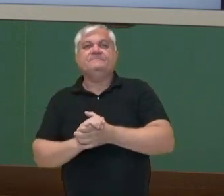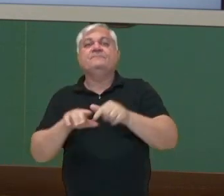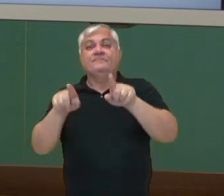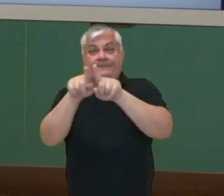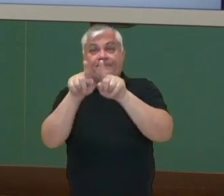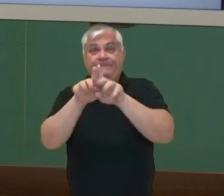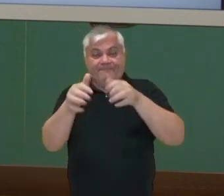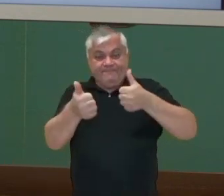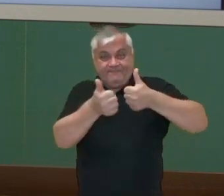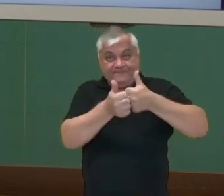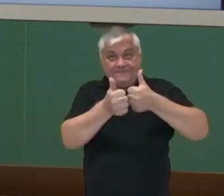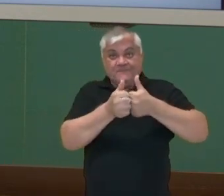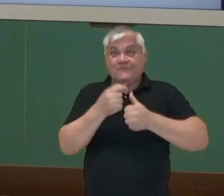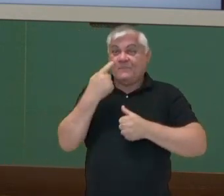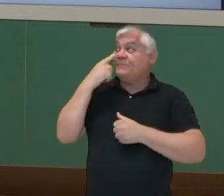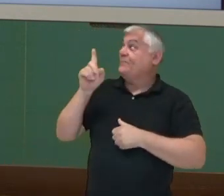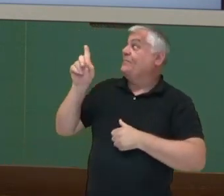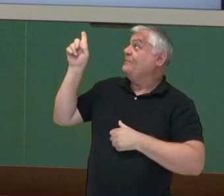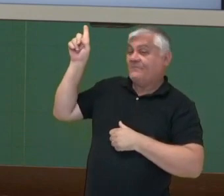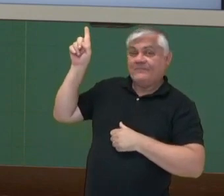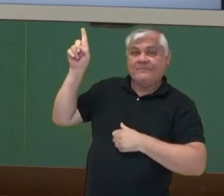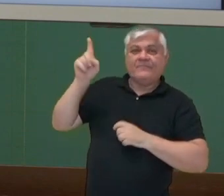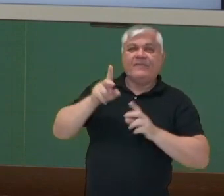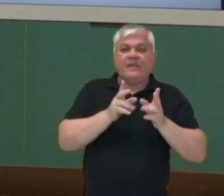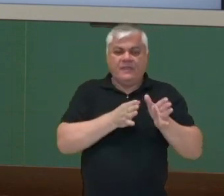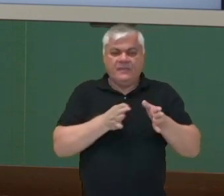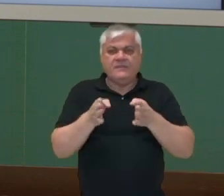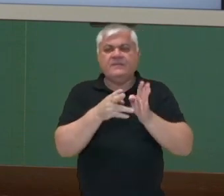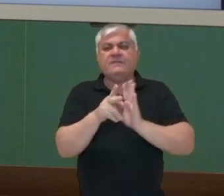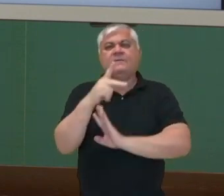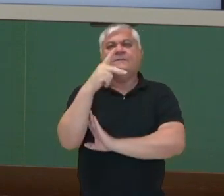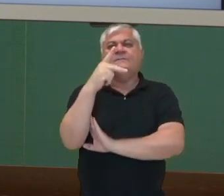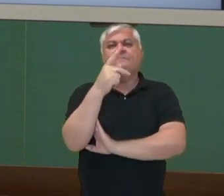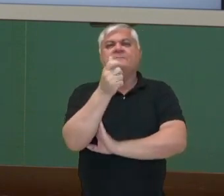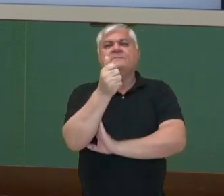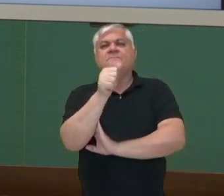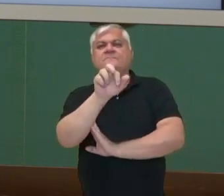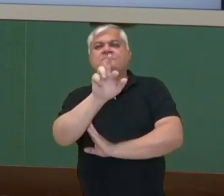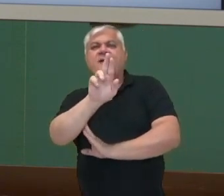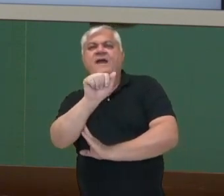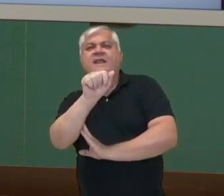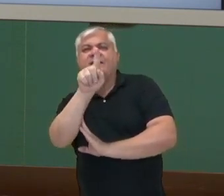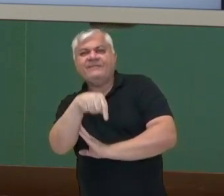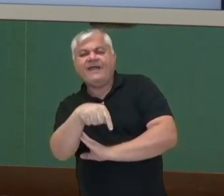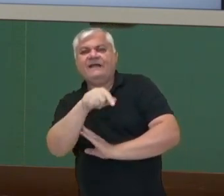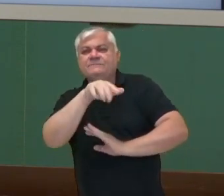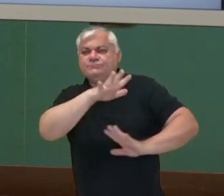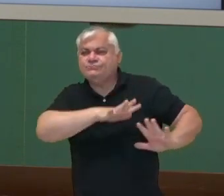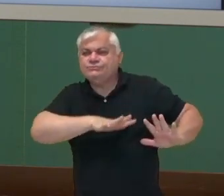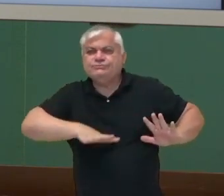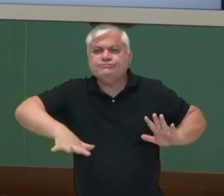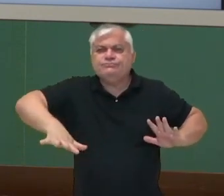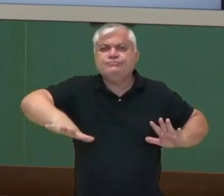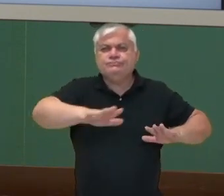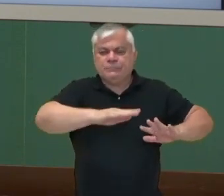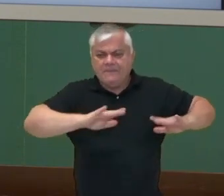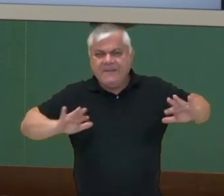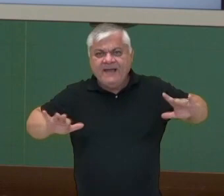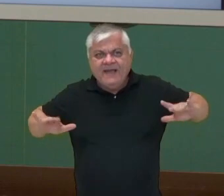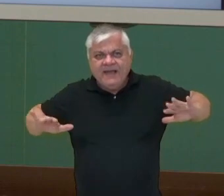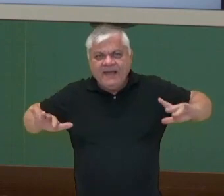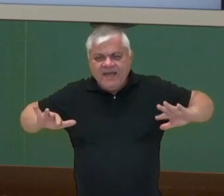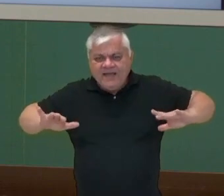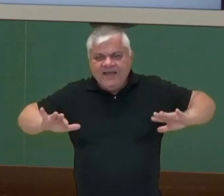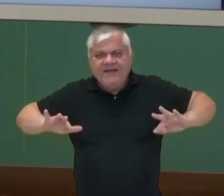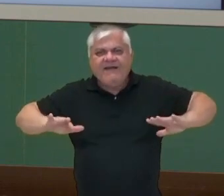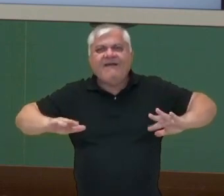nós vamos ter o Rio Paraná e todos os seus afluentes, né? Toda essa área que corresponde à bacia do Rio Paraná,